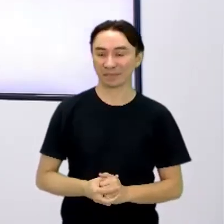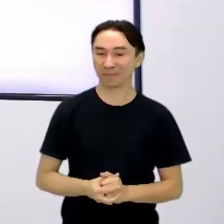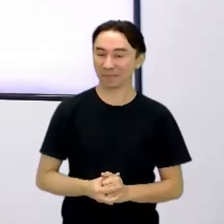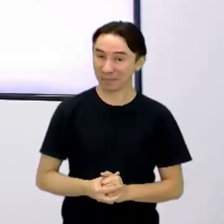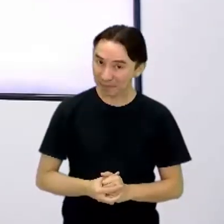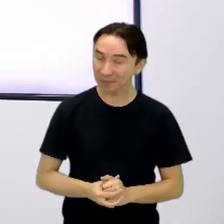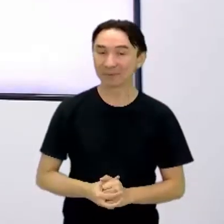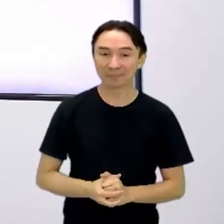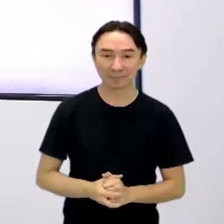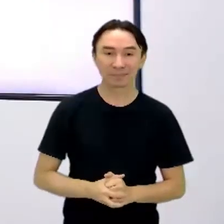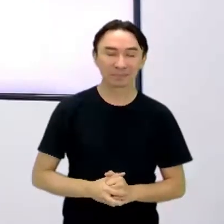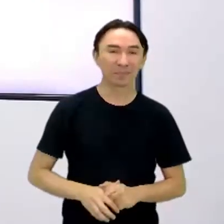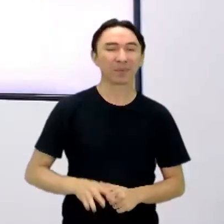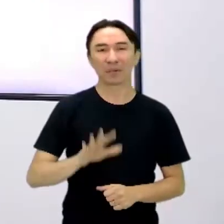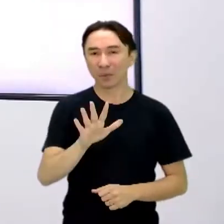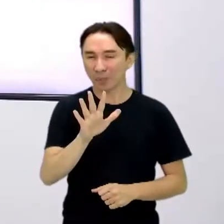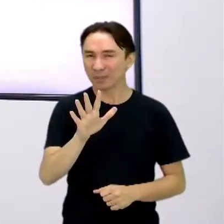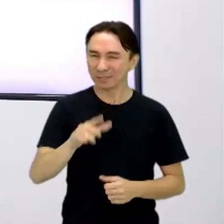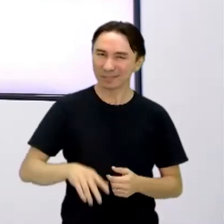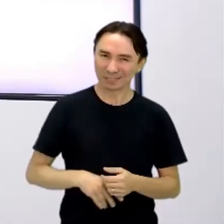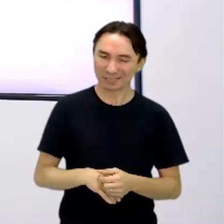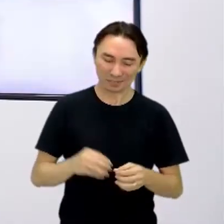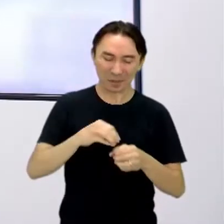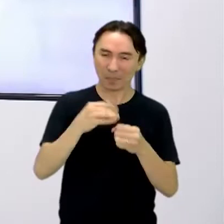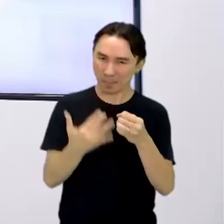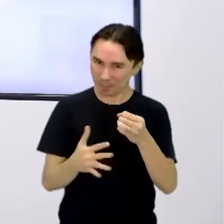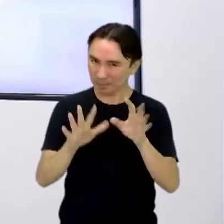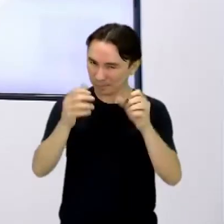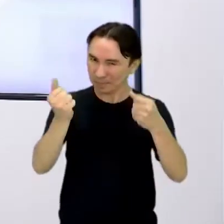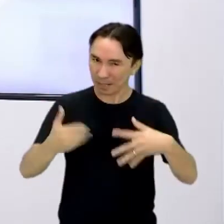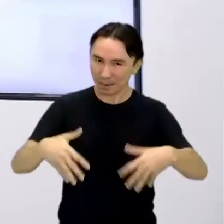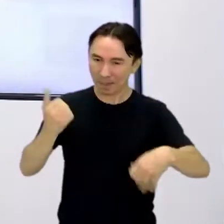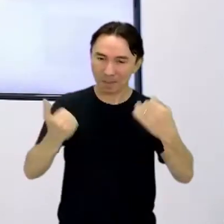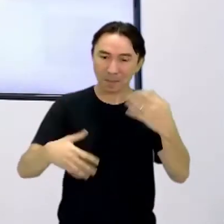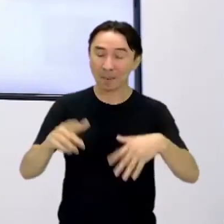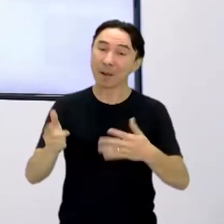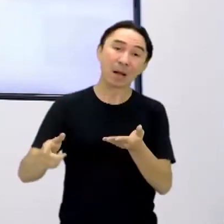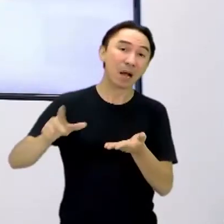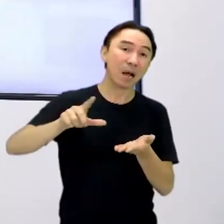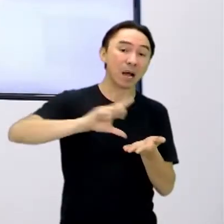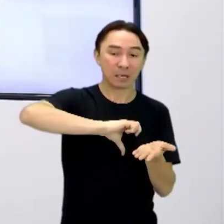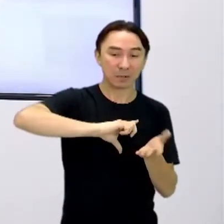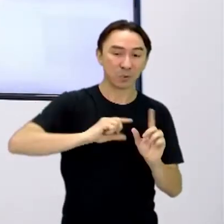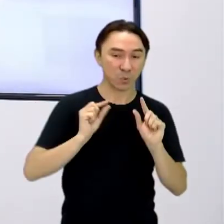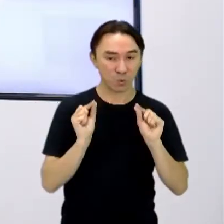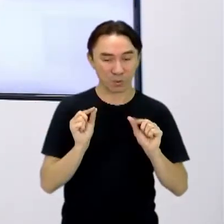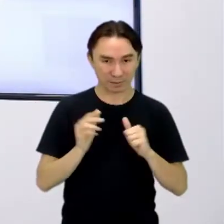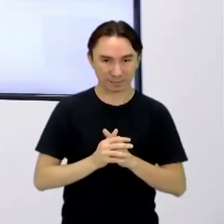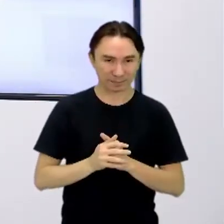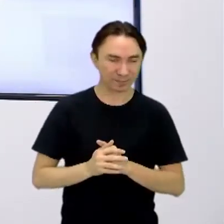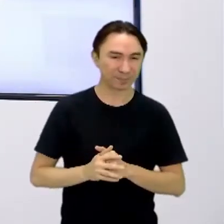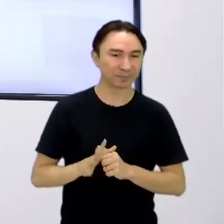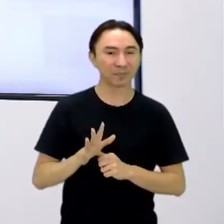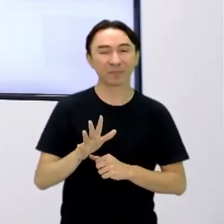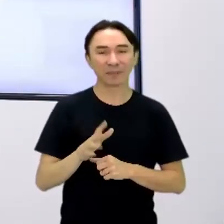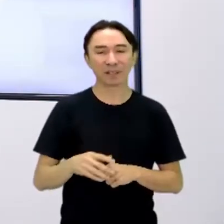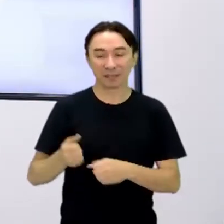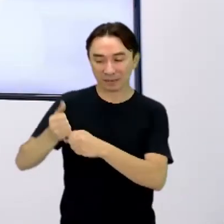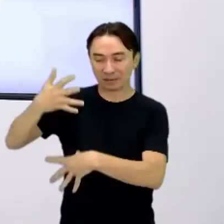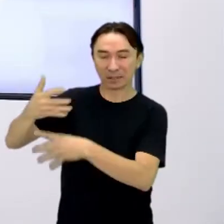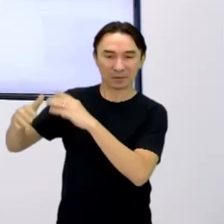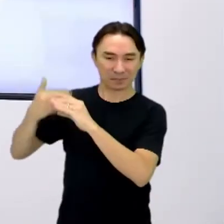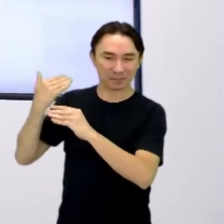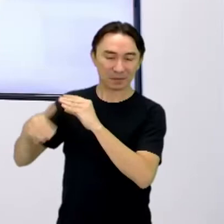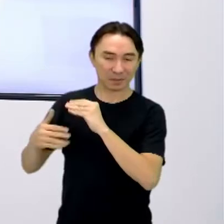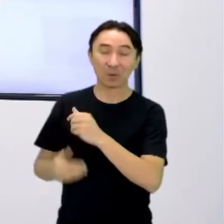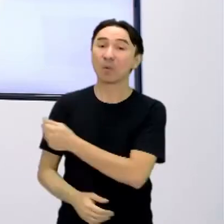Vamos lá, então. Antes de retomarmos aí o conteúdo, abrindo um parênteses aqui, né? Fazer um comentário sobre o chat. Então, tem um aluno